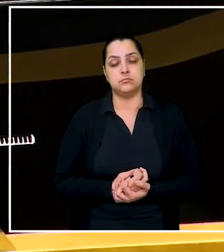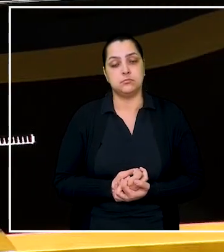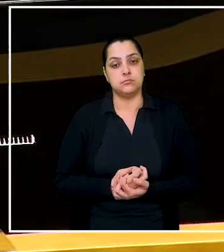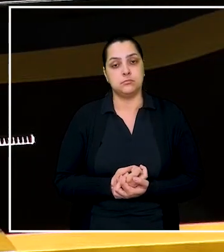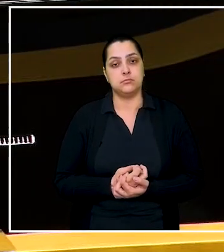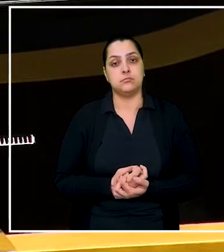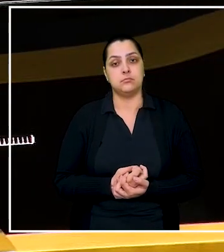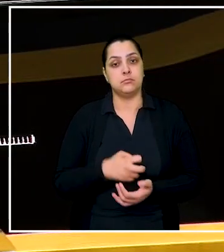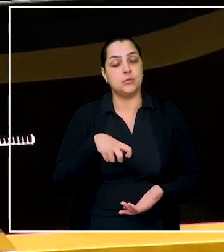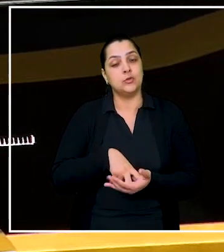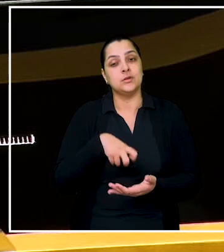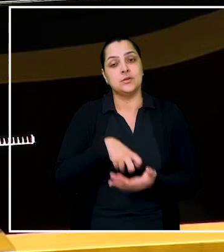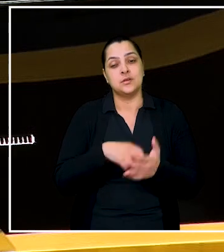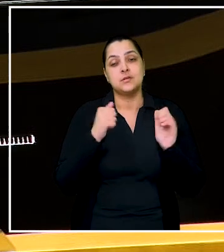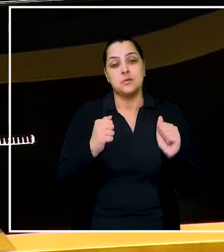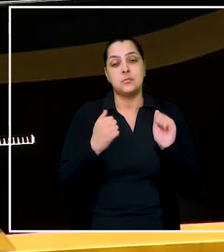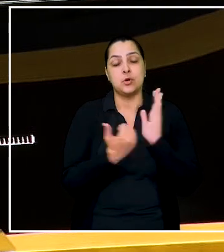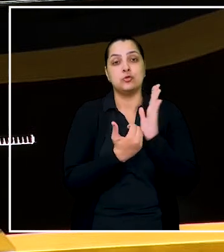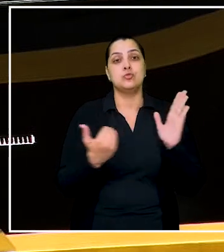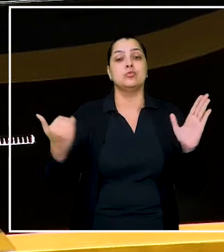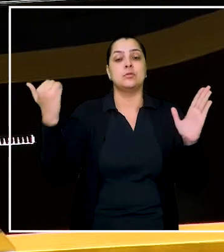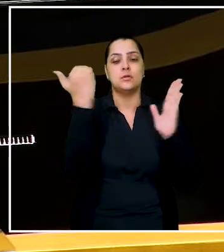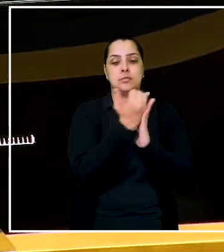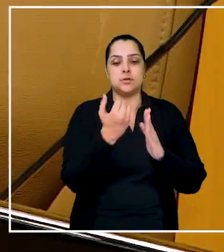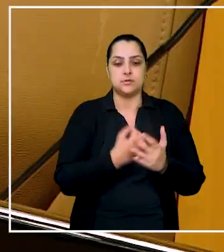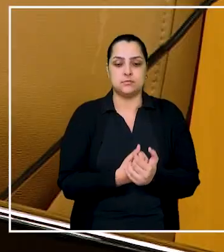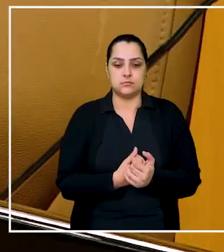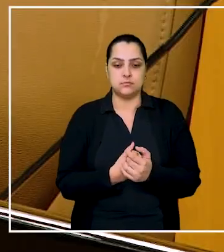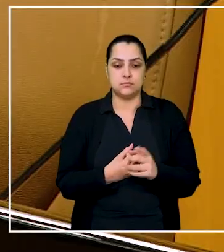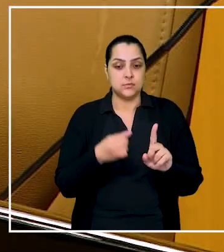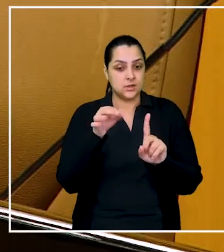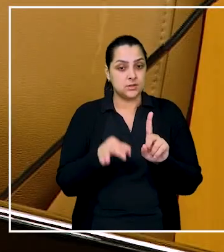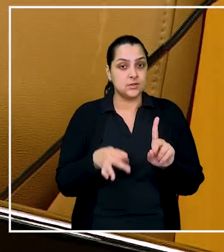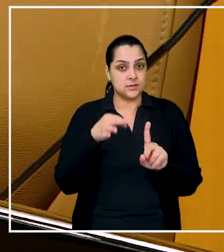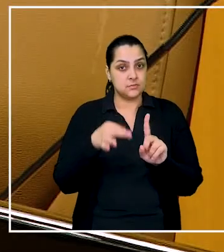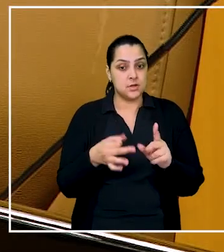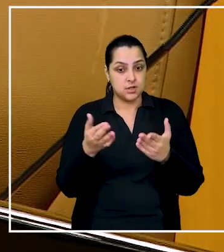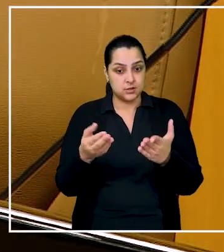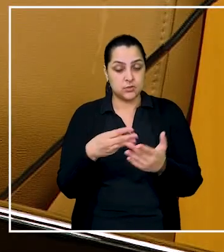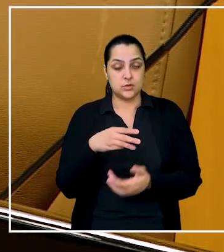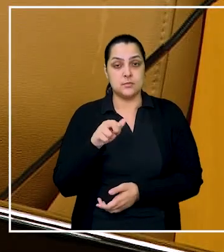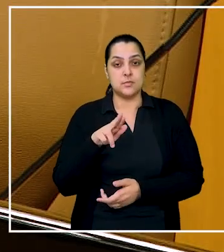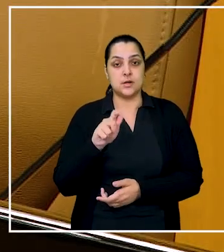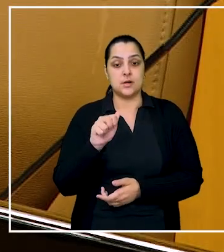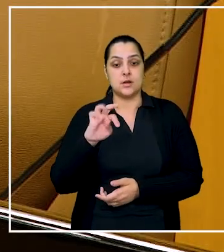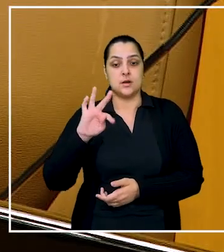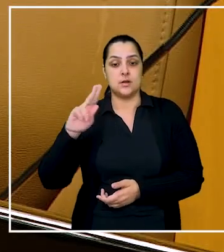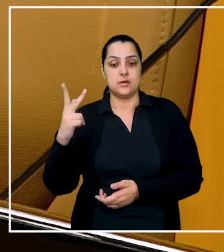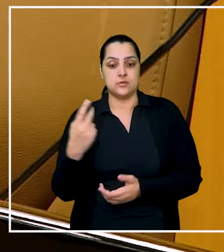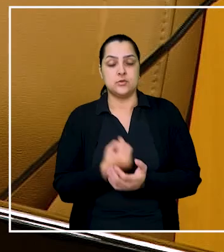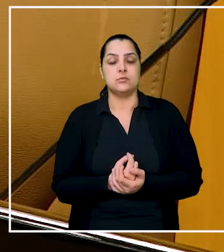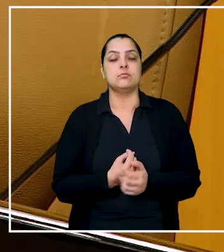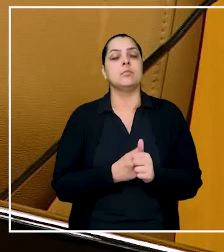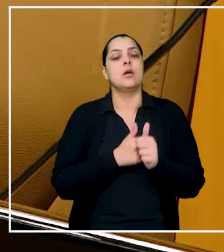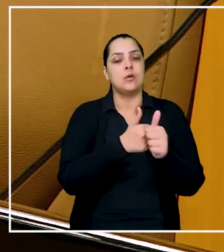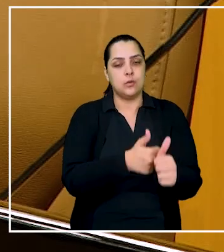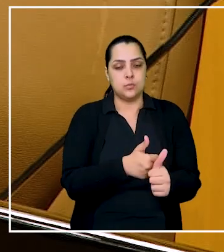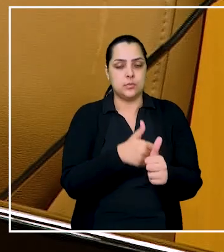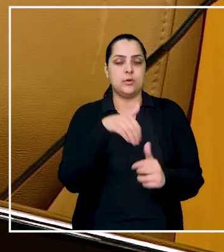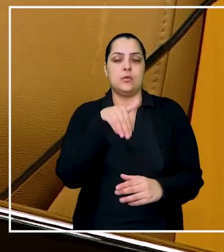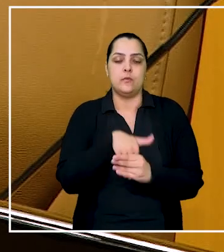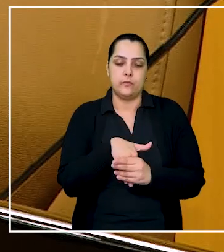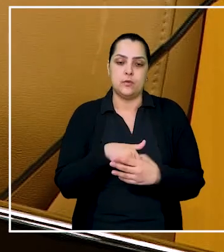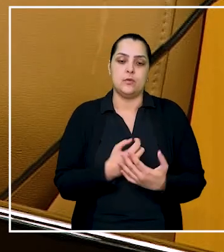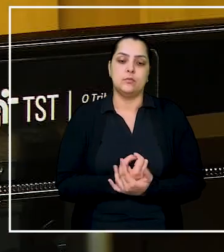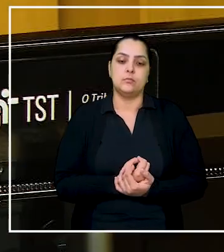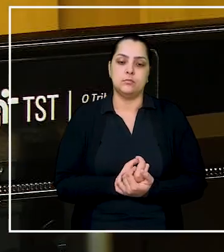Assim, a condenação poderia ultrapassar o que foi pedido. A desembargadora convocada, Margarete Rodrigues Costa, acompanhou o